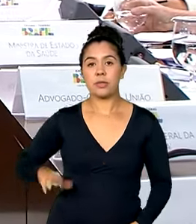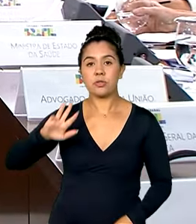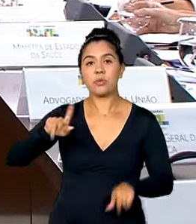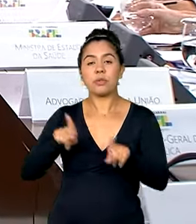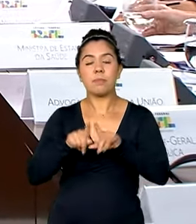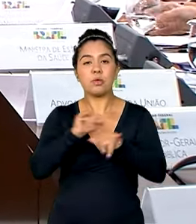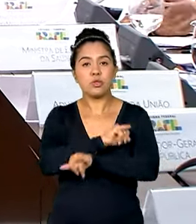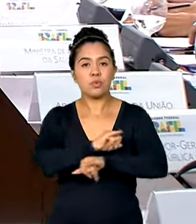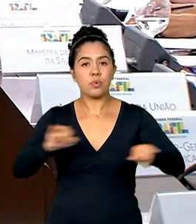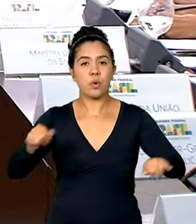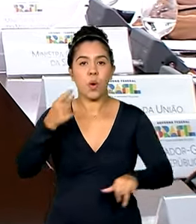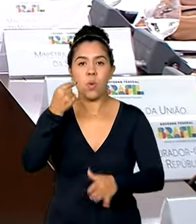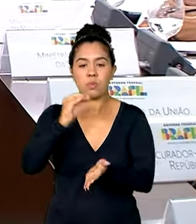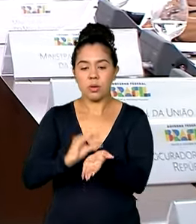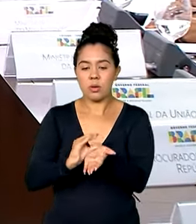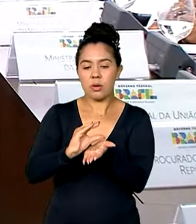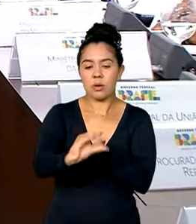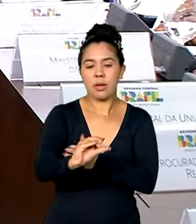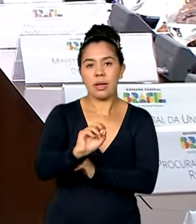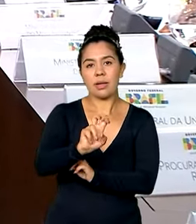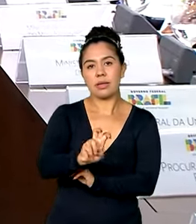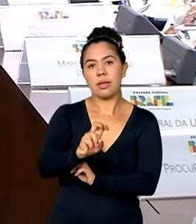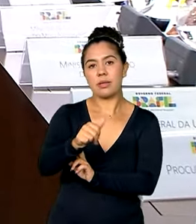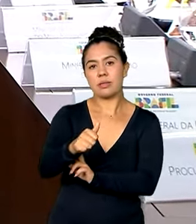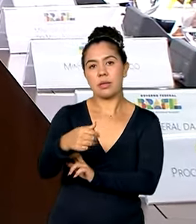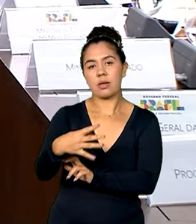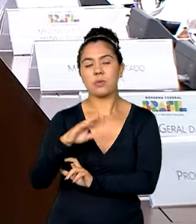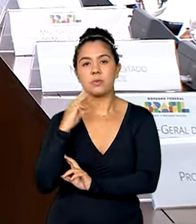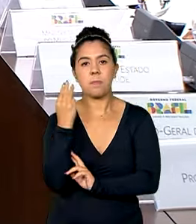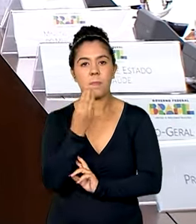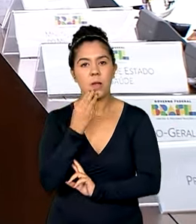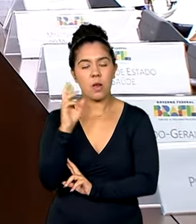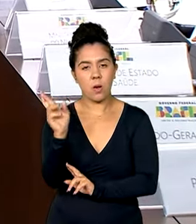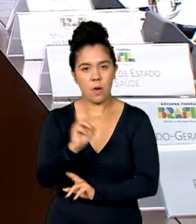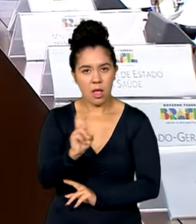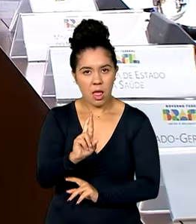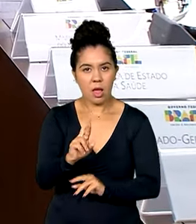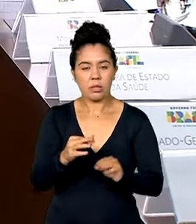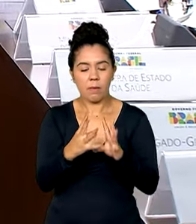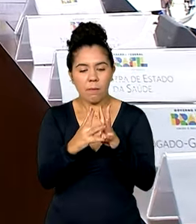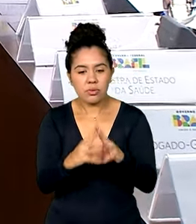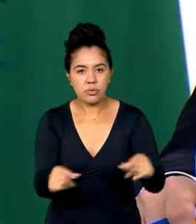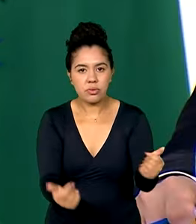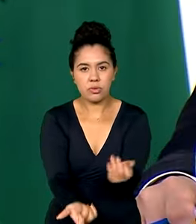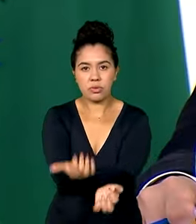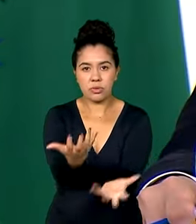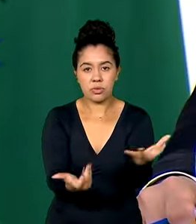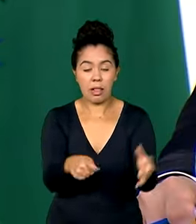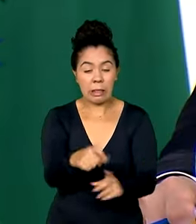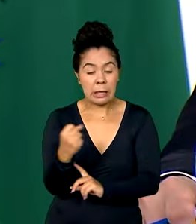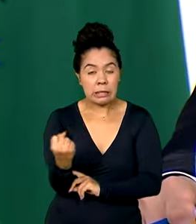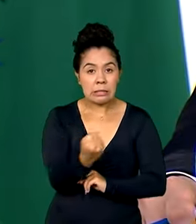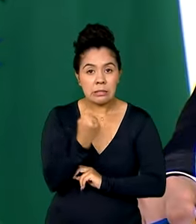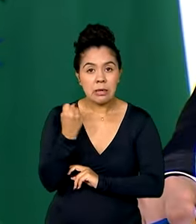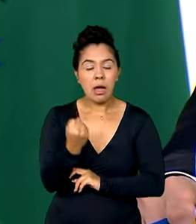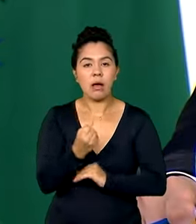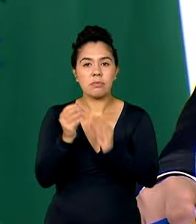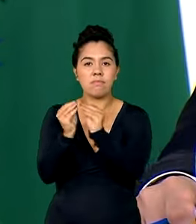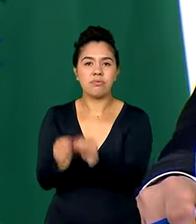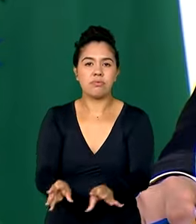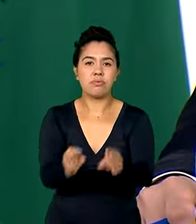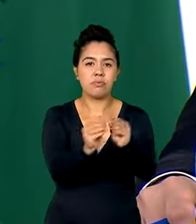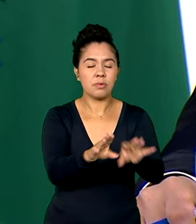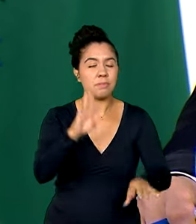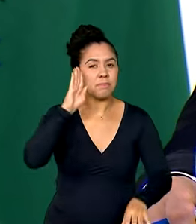milhões de reais para ações emergenciais de combate aos efeitos dos incêndios e a situação de grave estiagem que atinge grande parte da